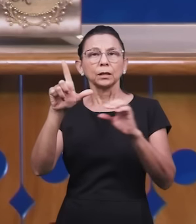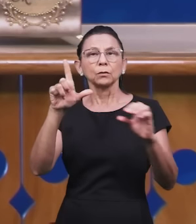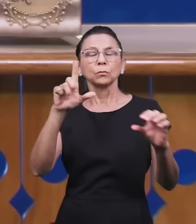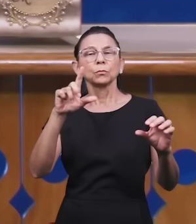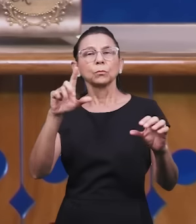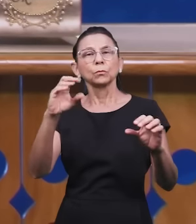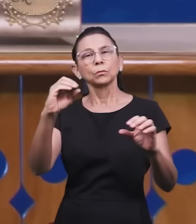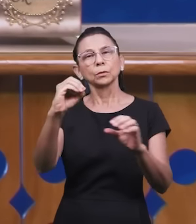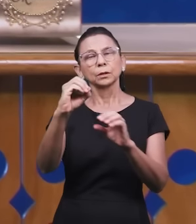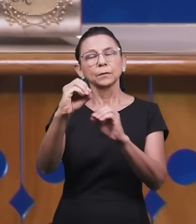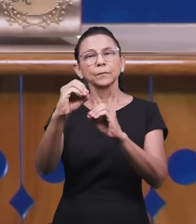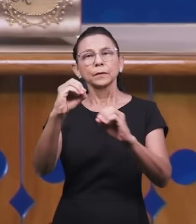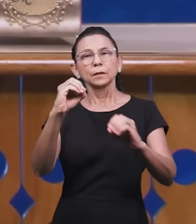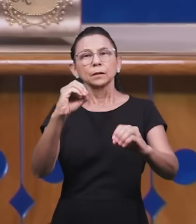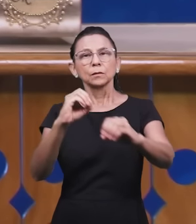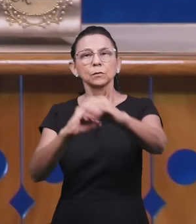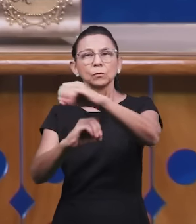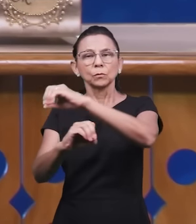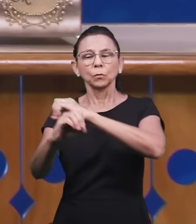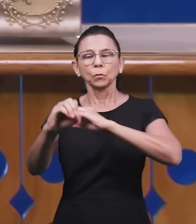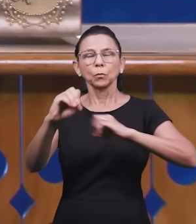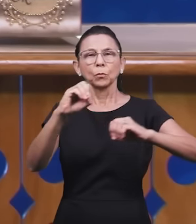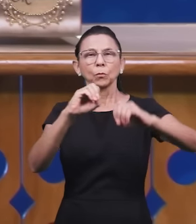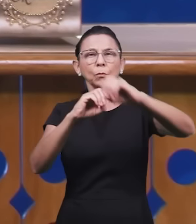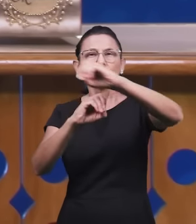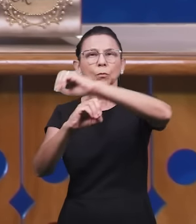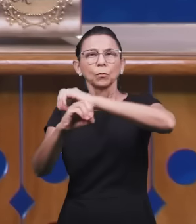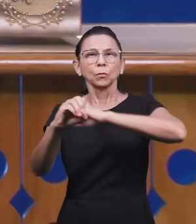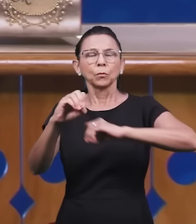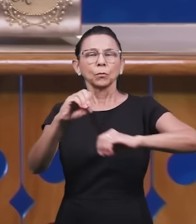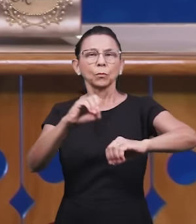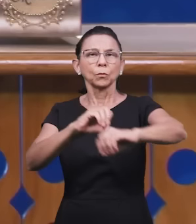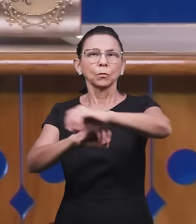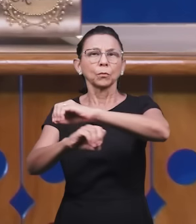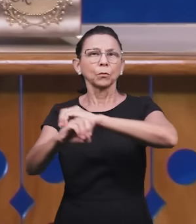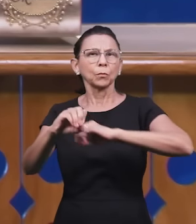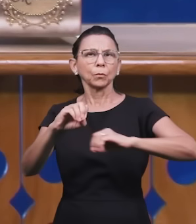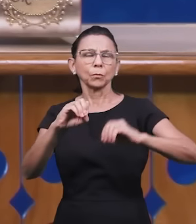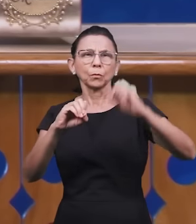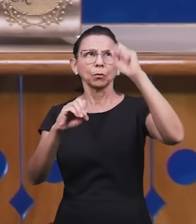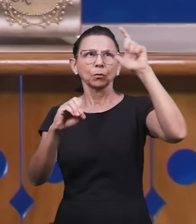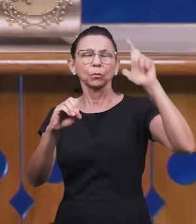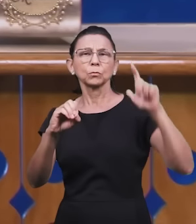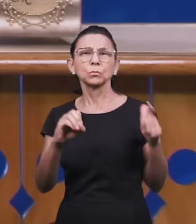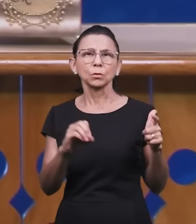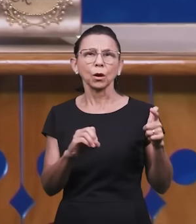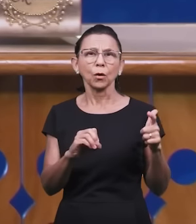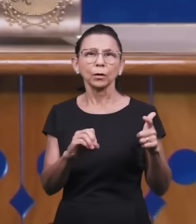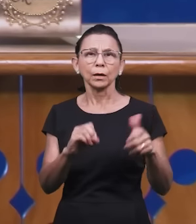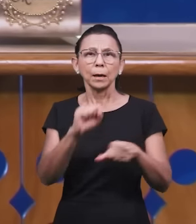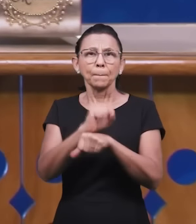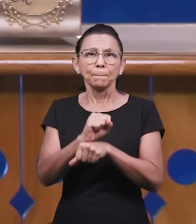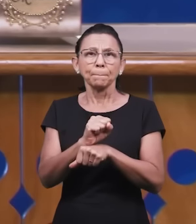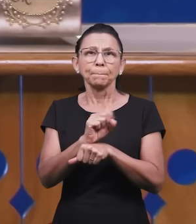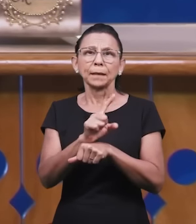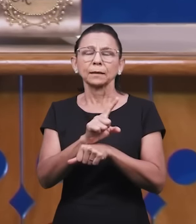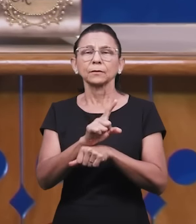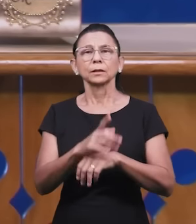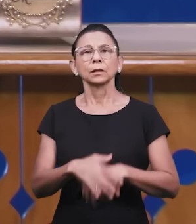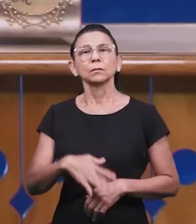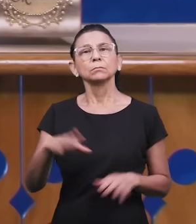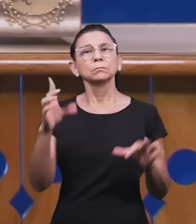vemos Hiparco também. Hiparco catalogou mais de 1.000 estrelas, num tempo em que não havia nem um telescópio,